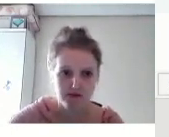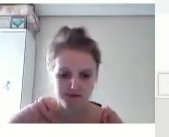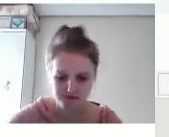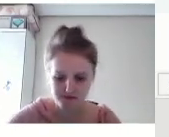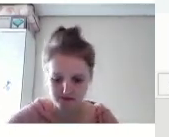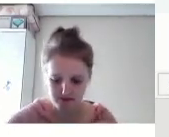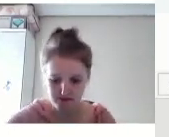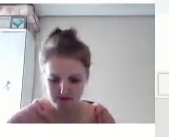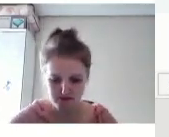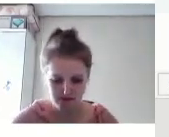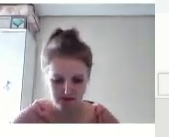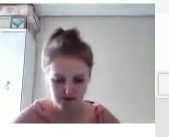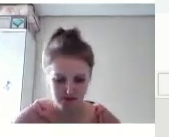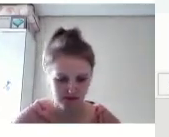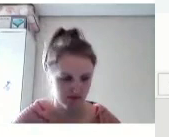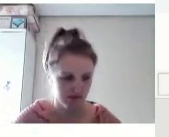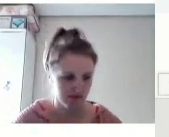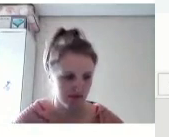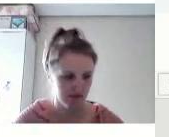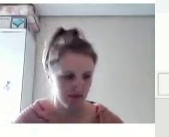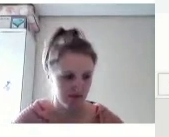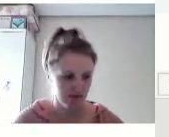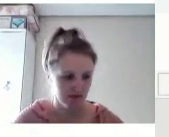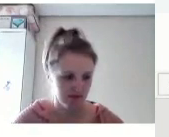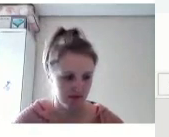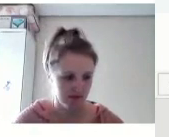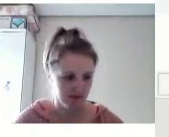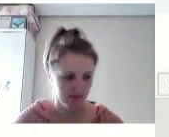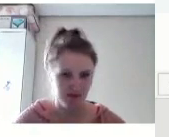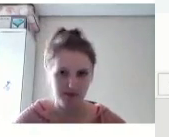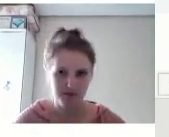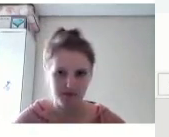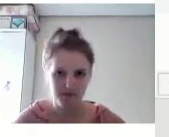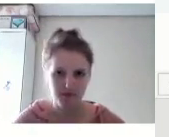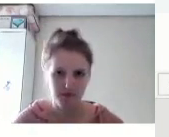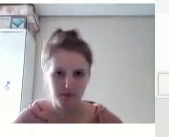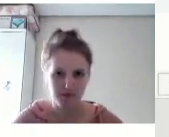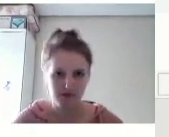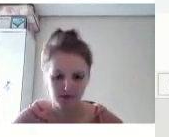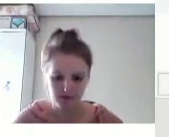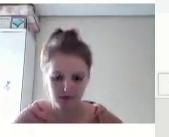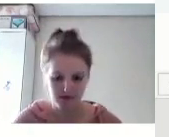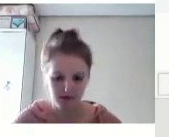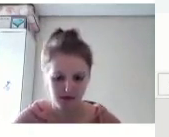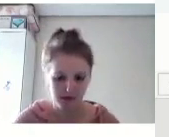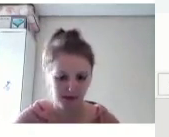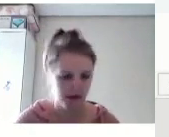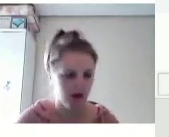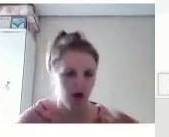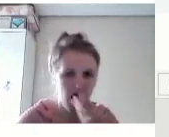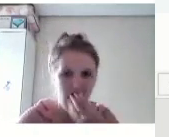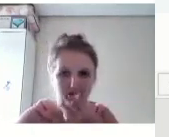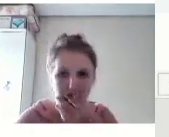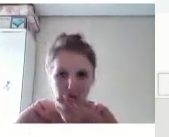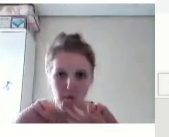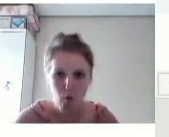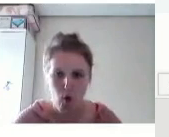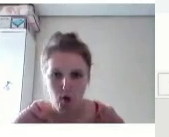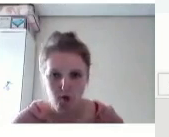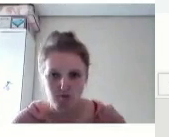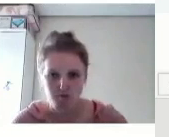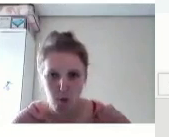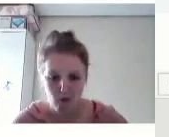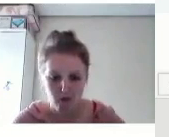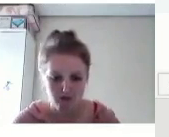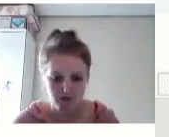derivada funcional de H relativo a π, e o negativo de π ponto é a derivada funcional de H relativo